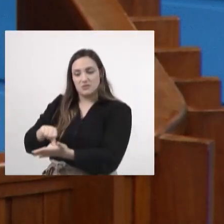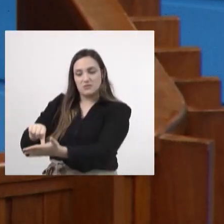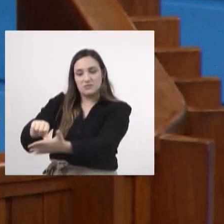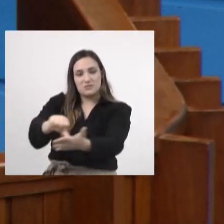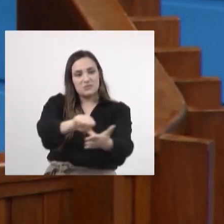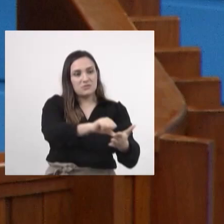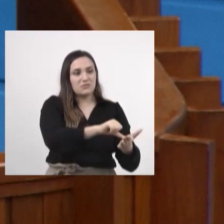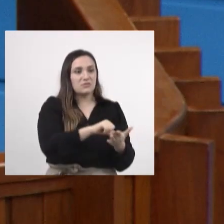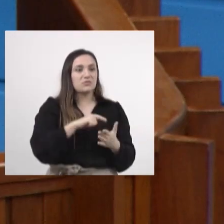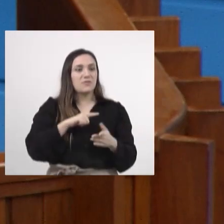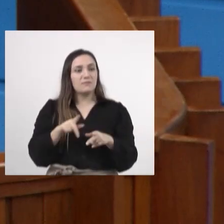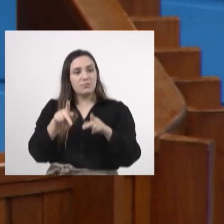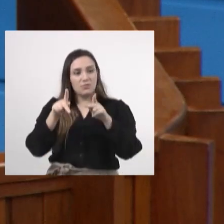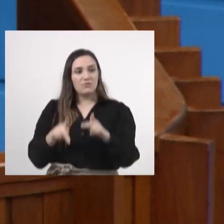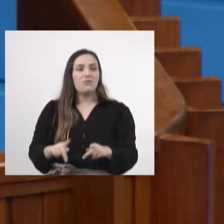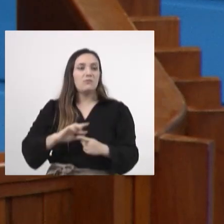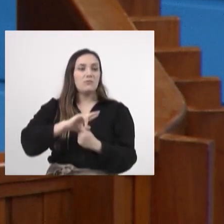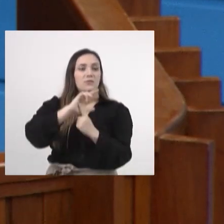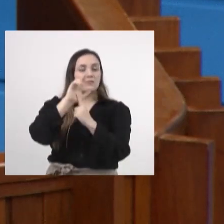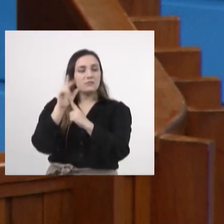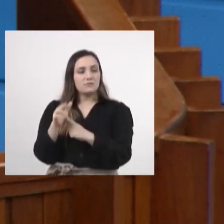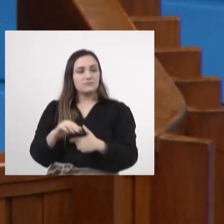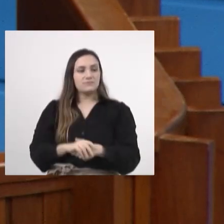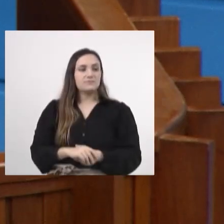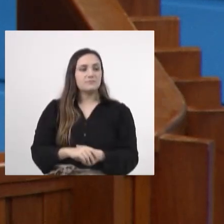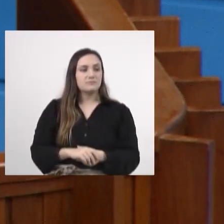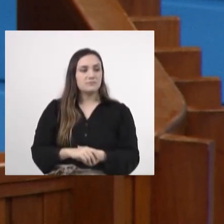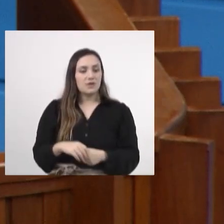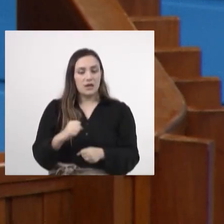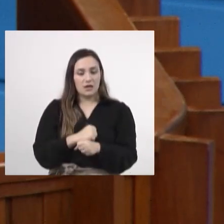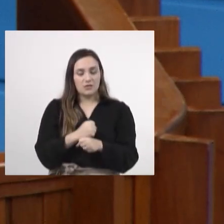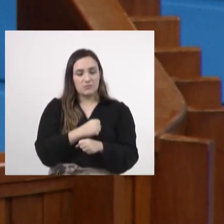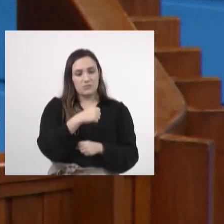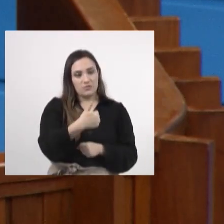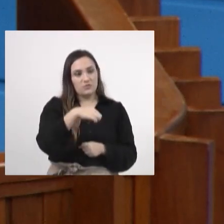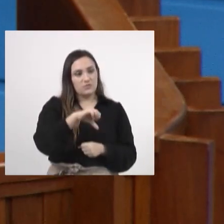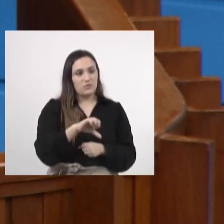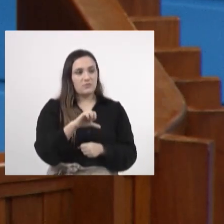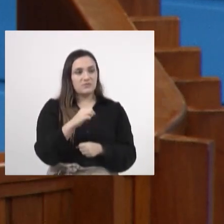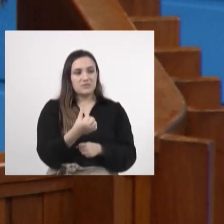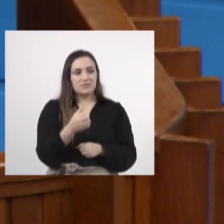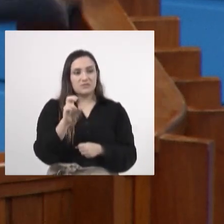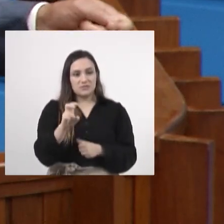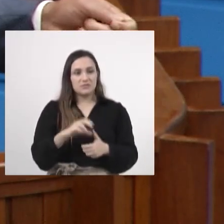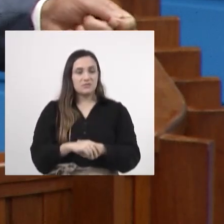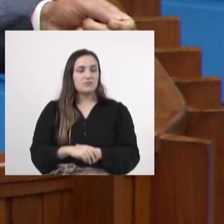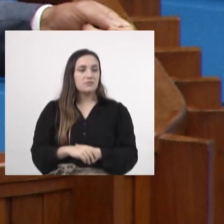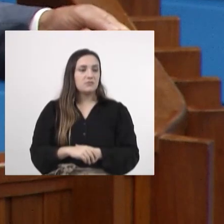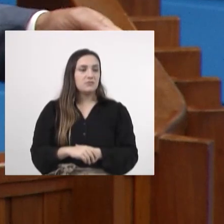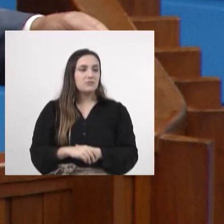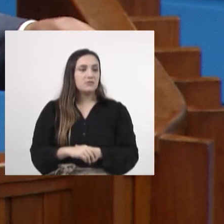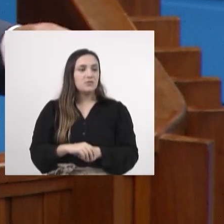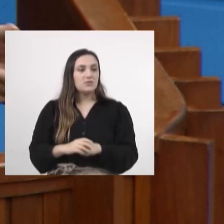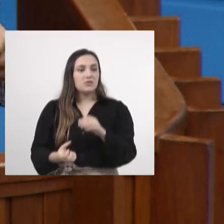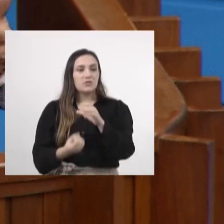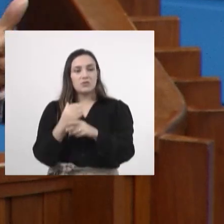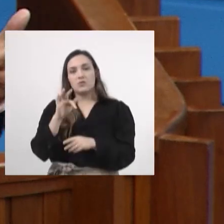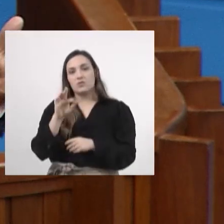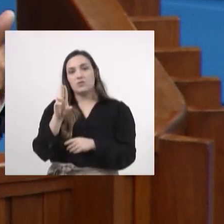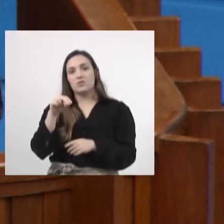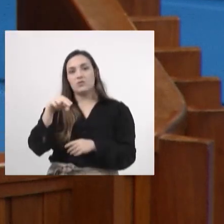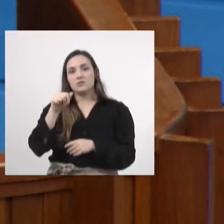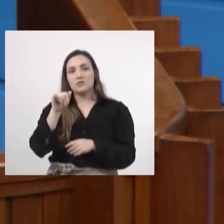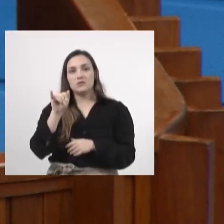1965, quando o governo militar extinguiu o SPI e criou-se a FUNAI,